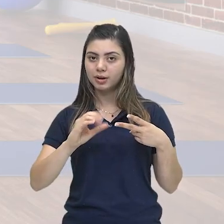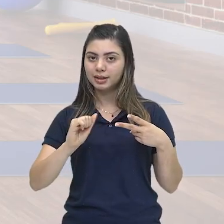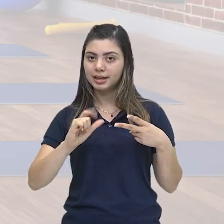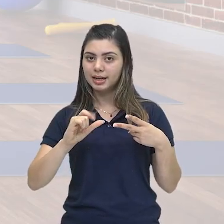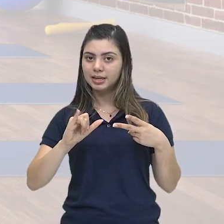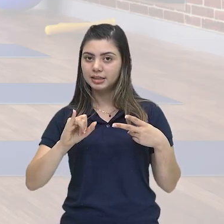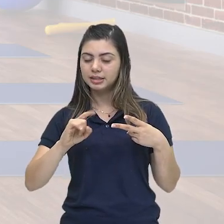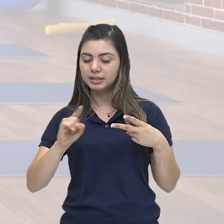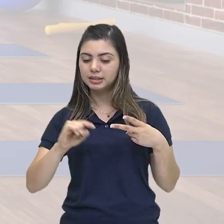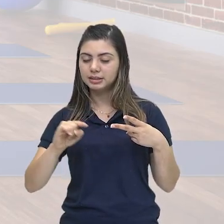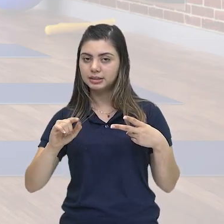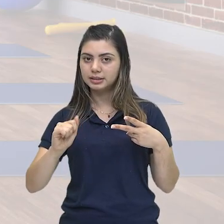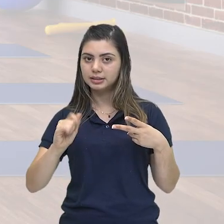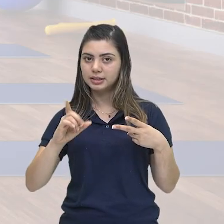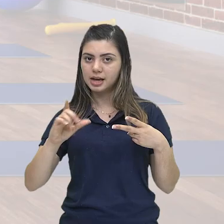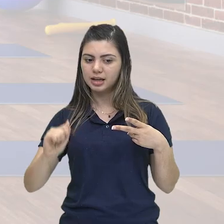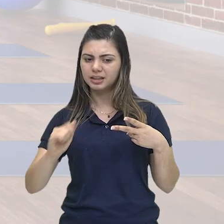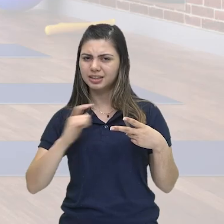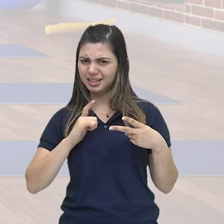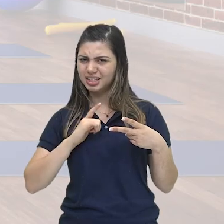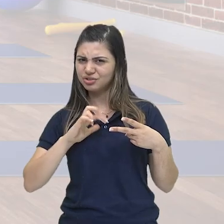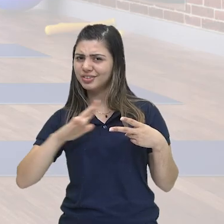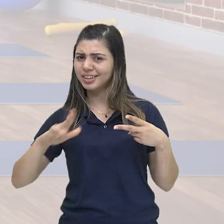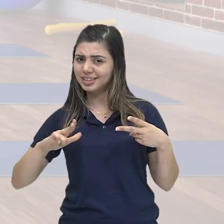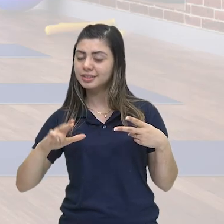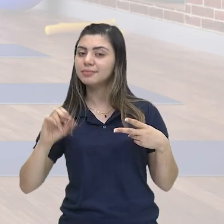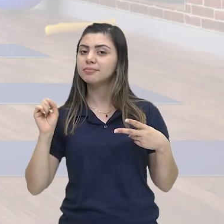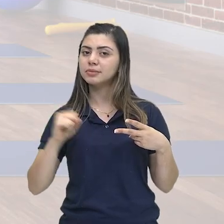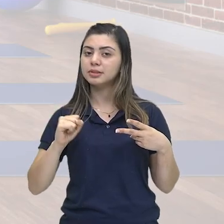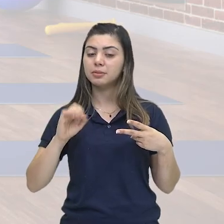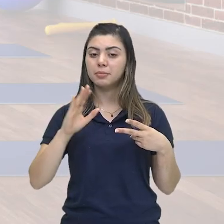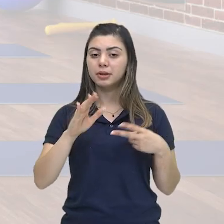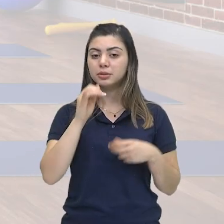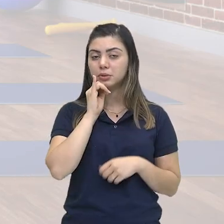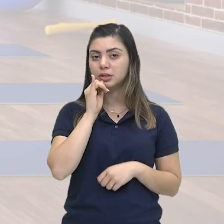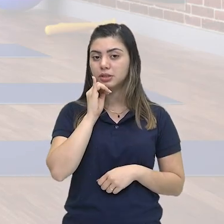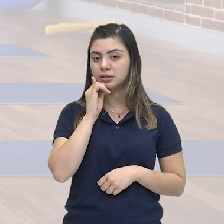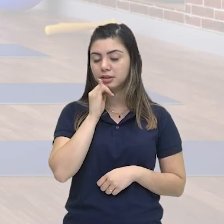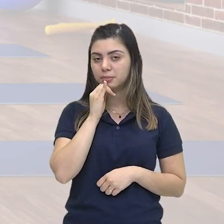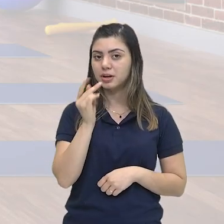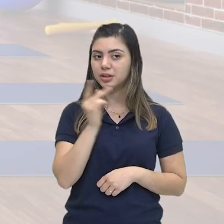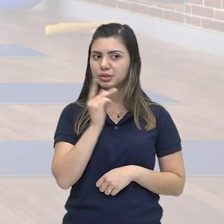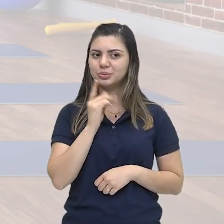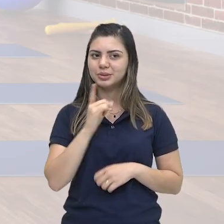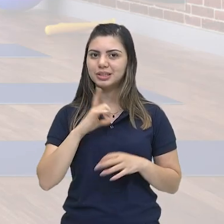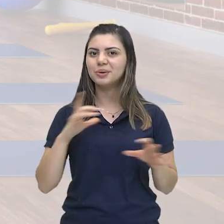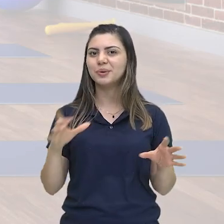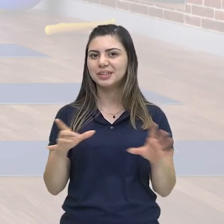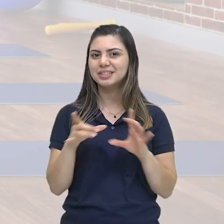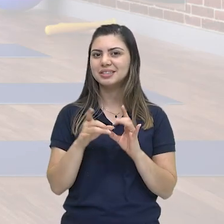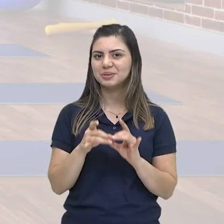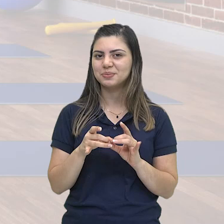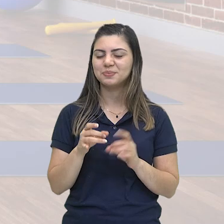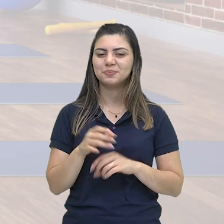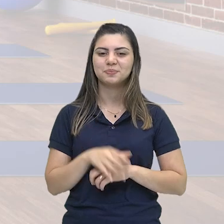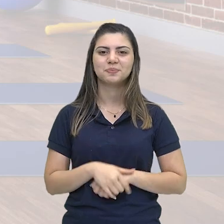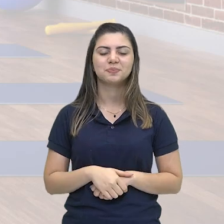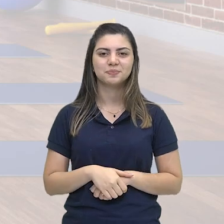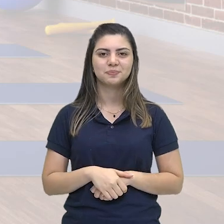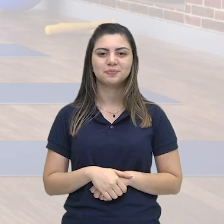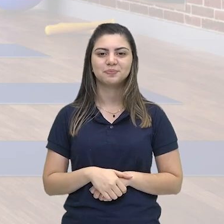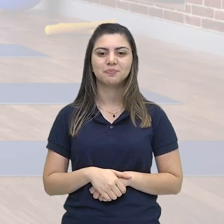têm diferença? Já digo para vocês que sim, mas que uma está presente na outra, tá certo? Então,